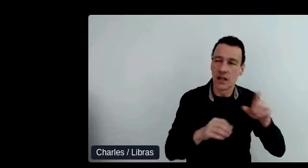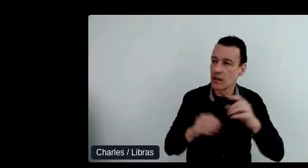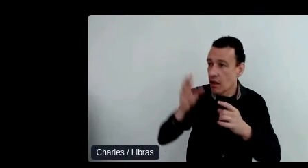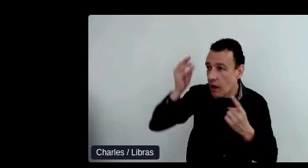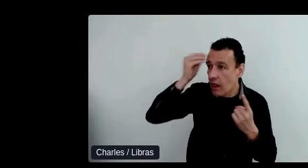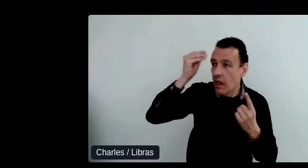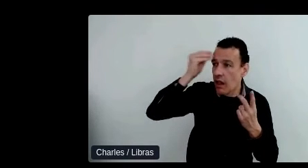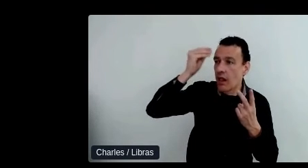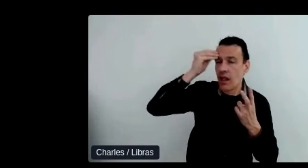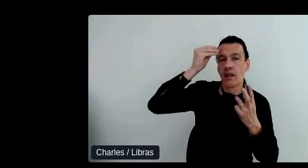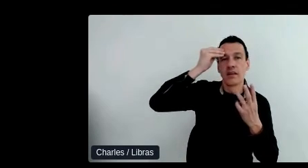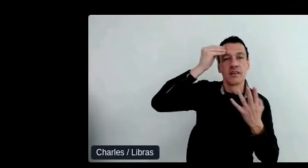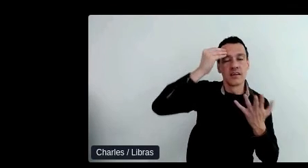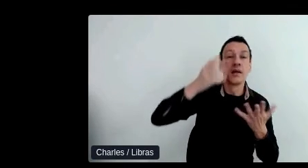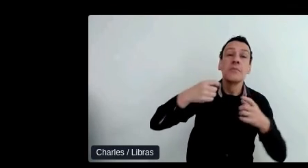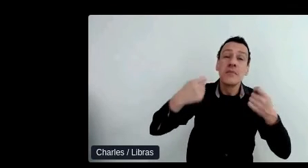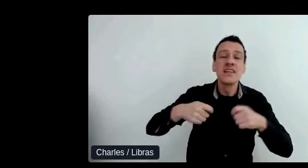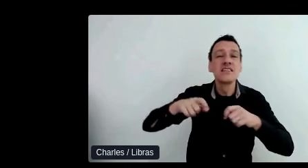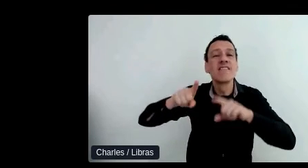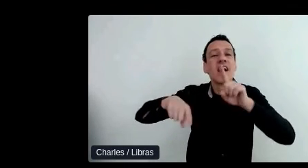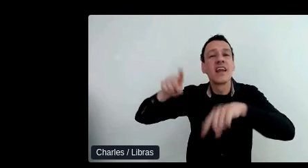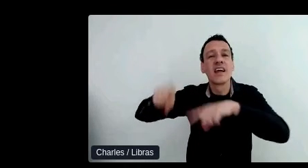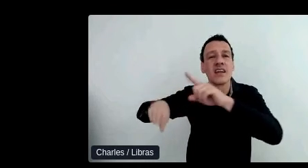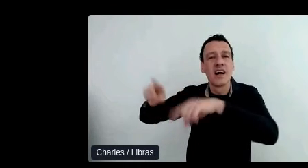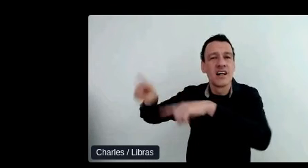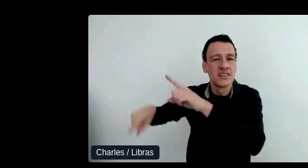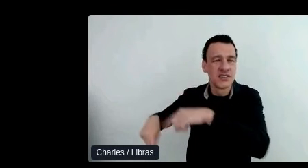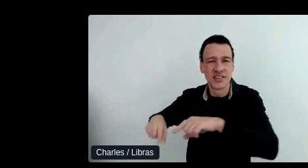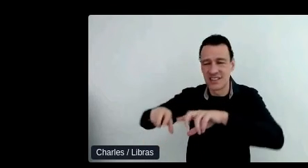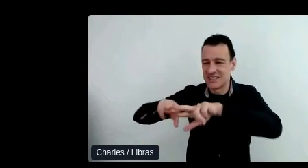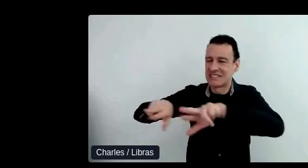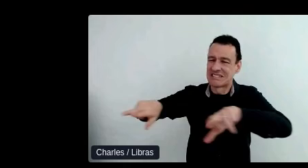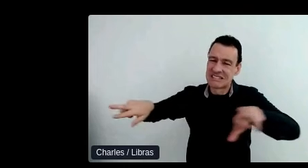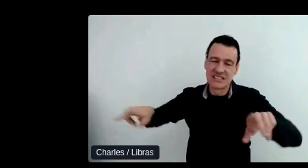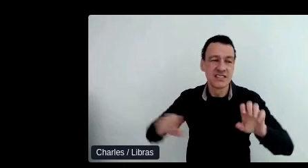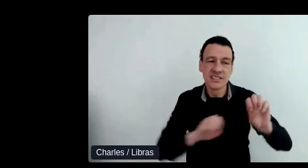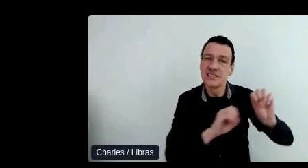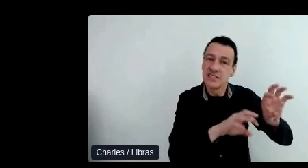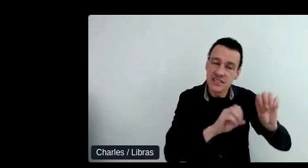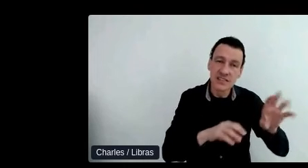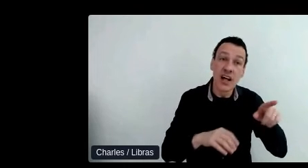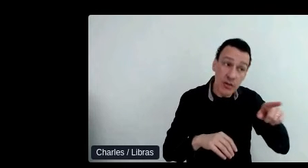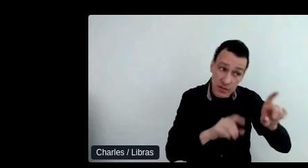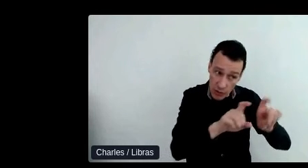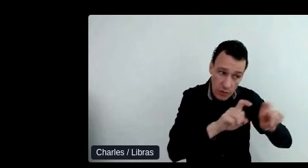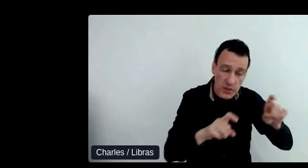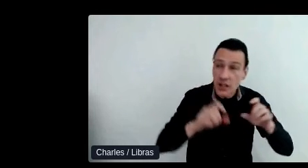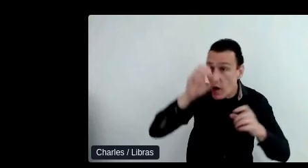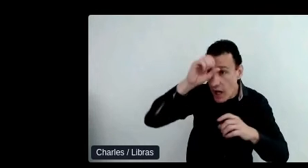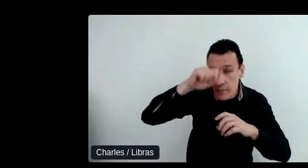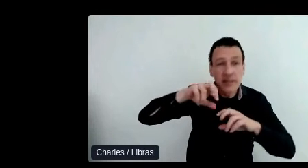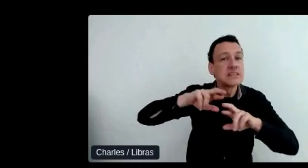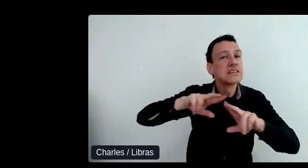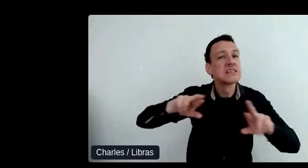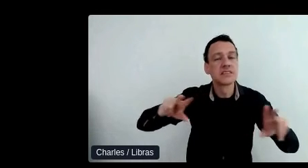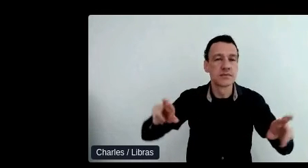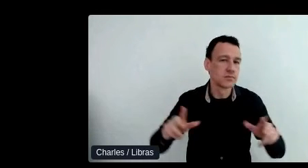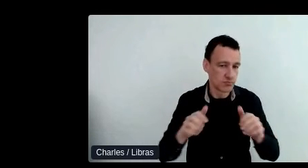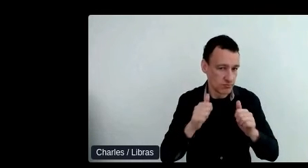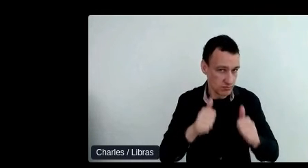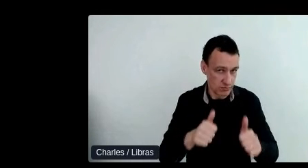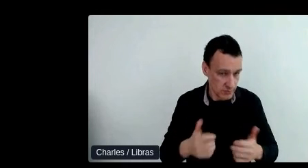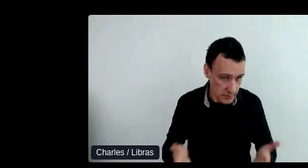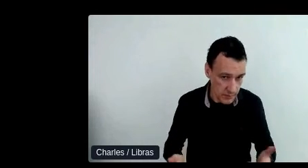variedade para que a máquina consiga ter um aprendizado adequado. Esse viés de amostra e o viés de exclusão, eles